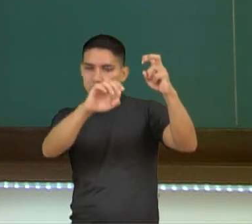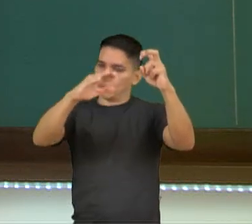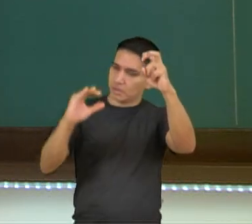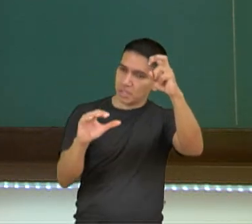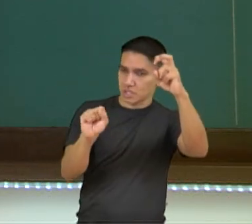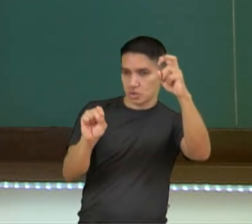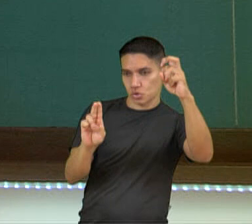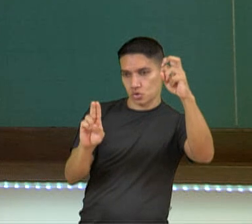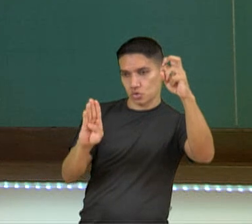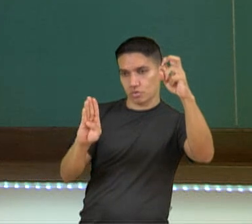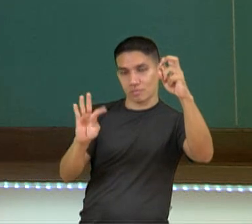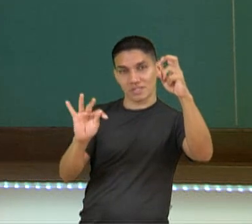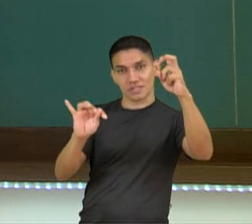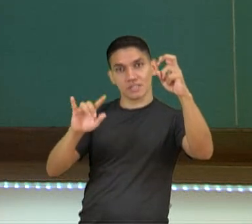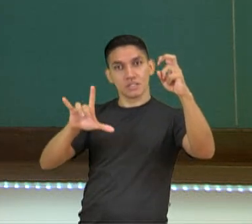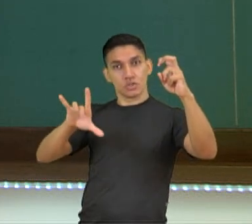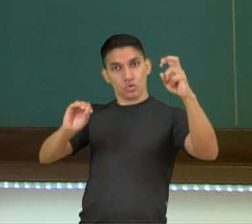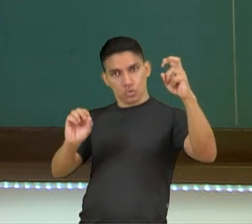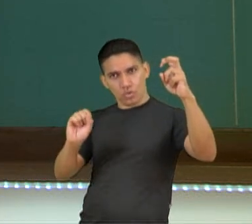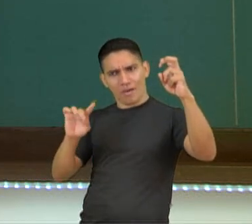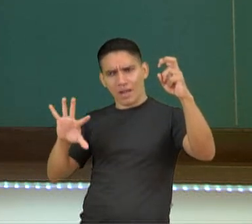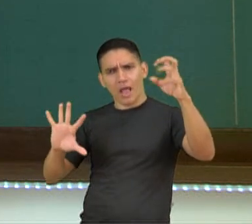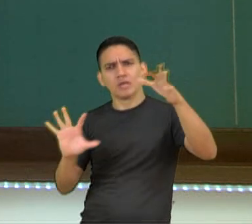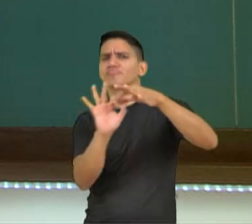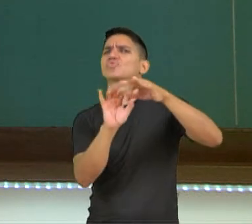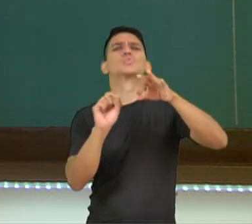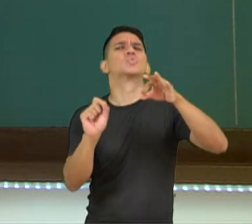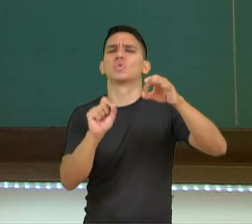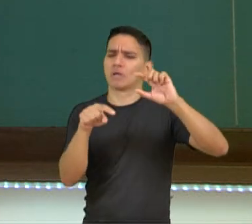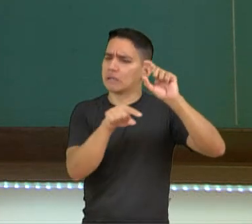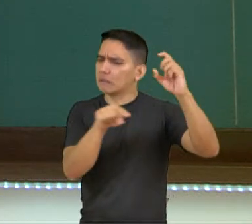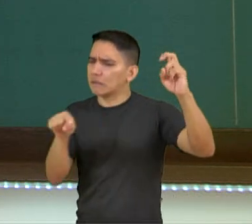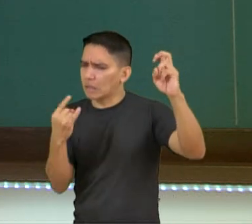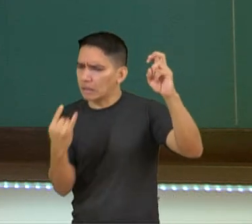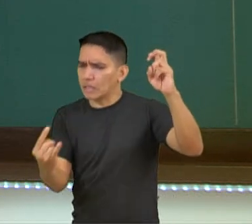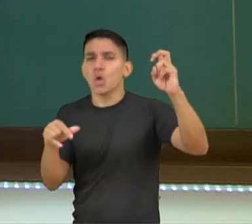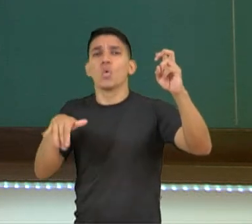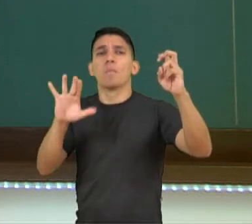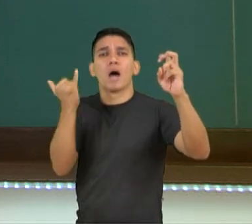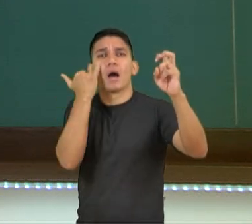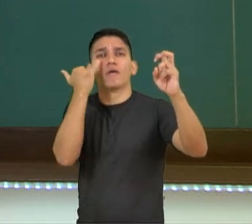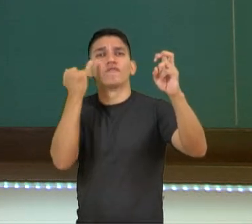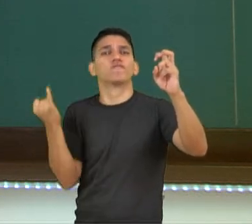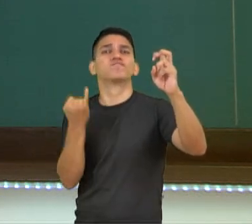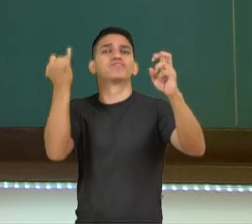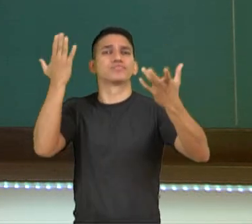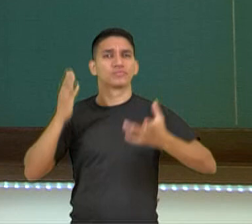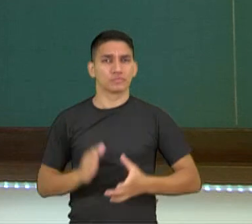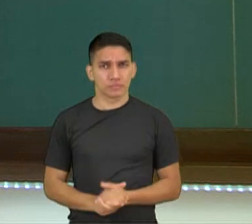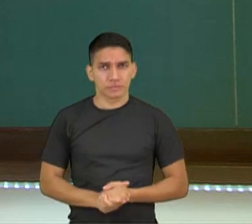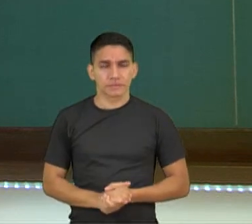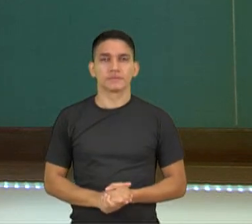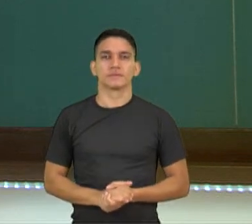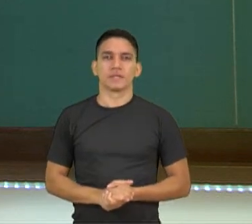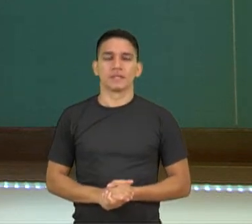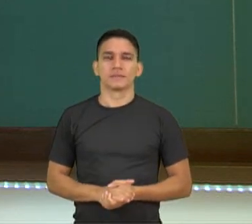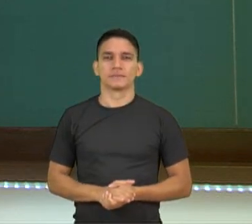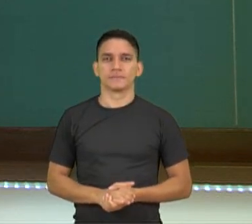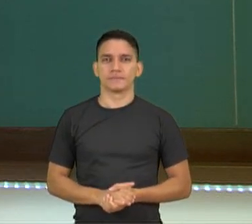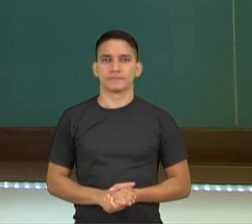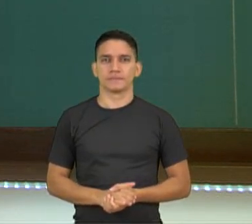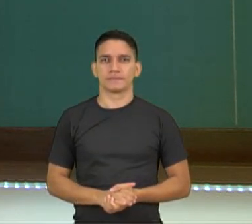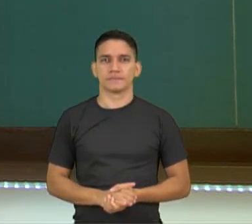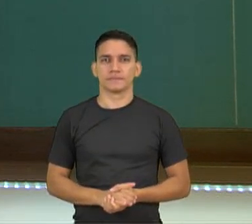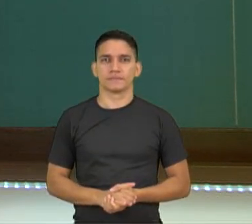ler o subtítulo e tentar extrair, então, deles quais são as informações mais importantes, tá? E aquilo que chama mais